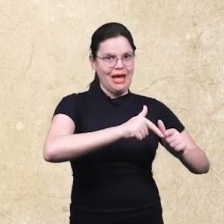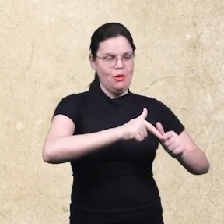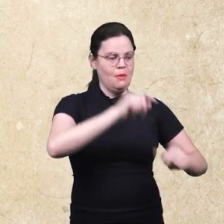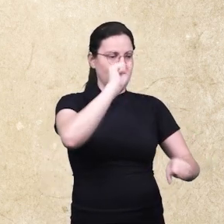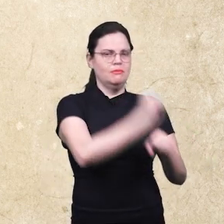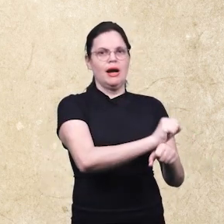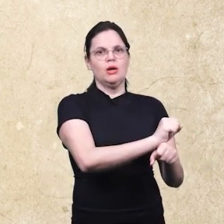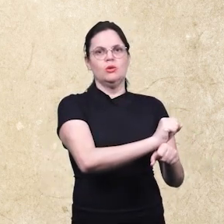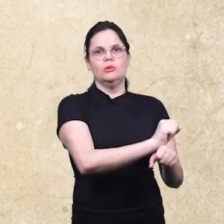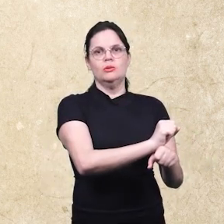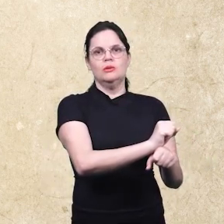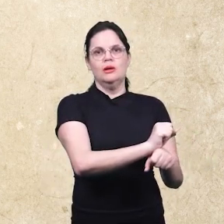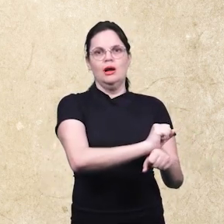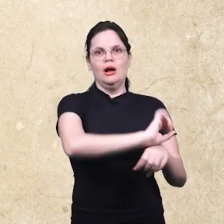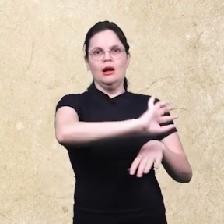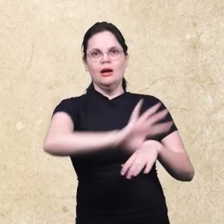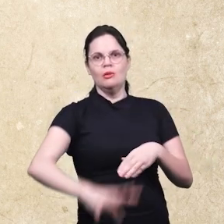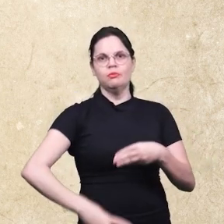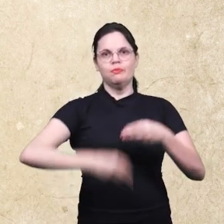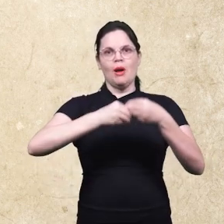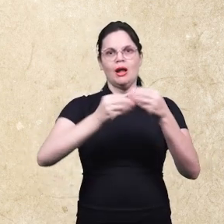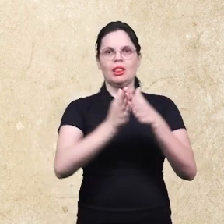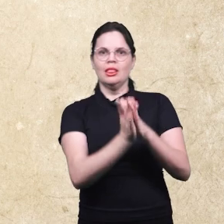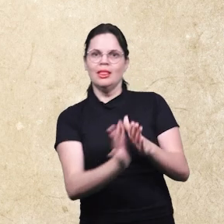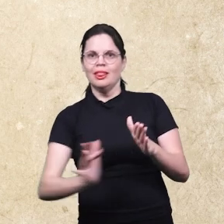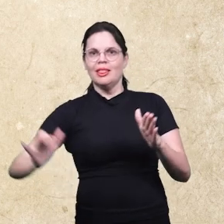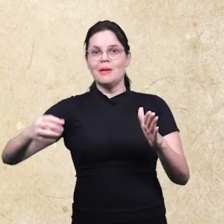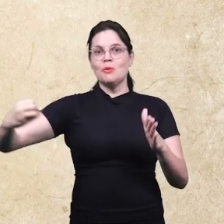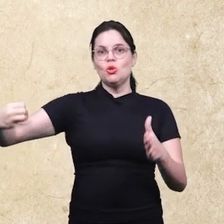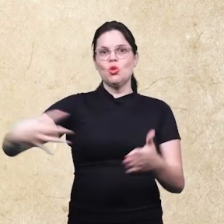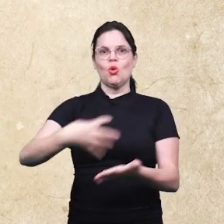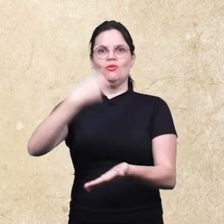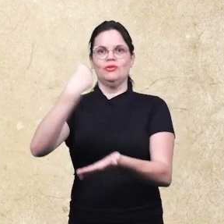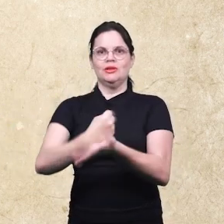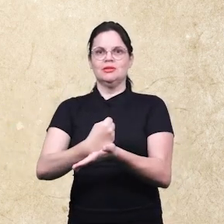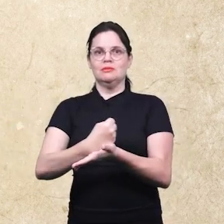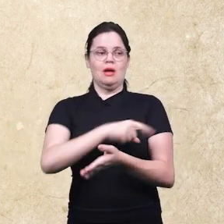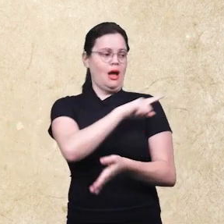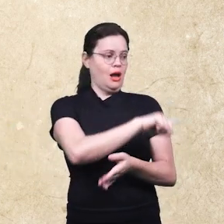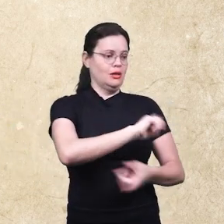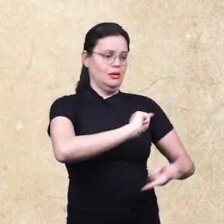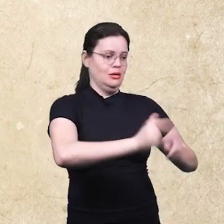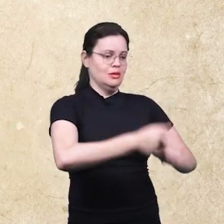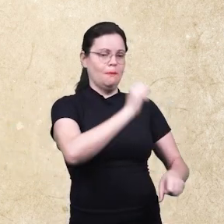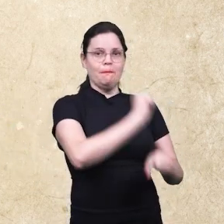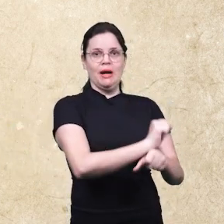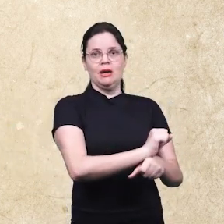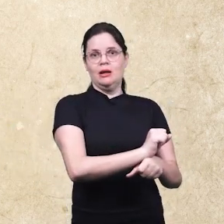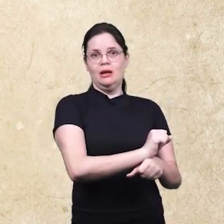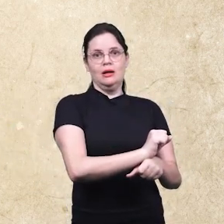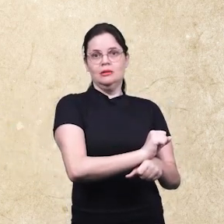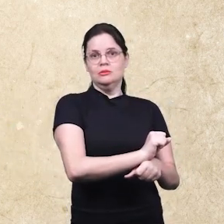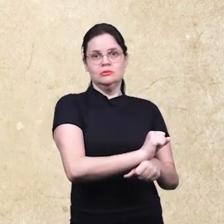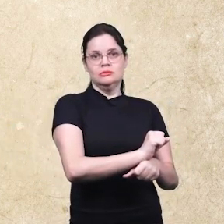resto da humanidade, que é o Novo Testamento. O tempo para Israel ficou paralisado.